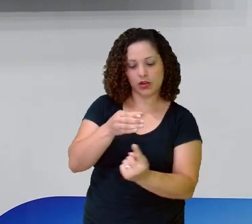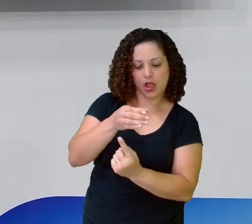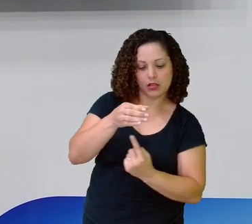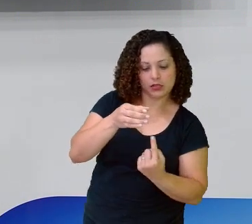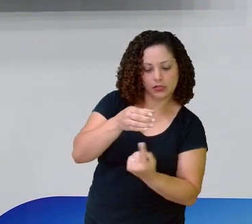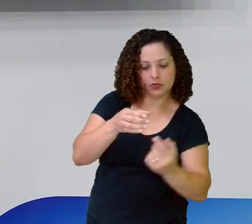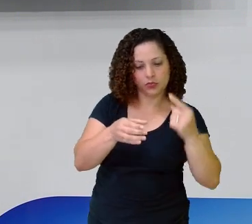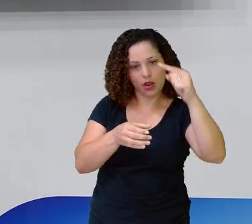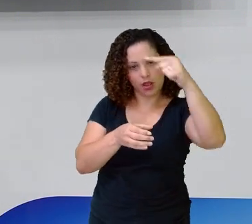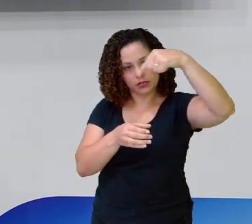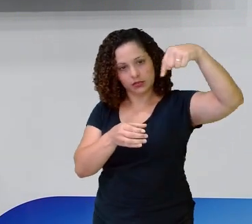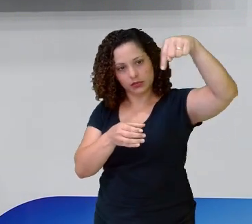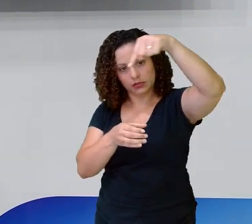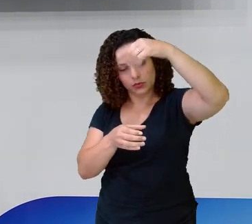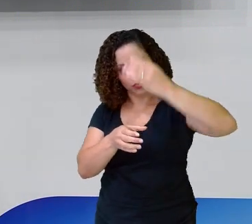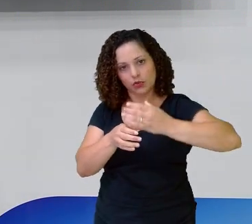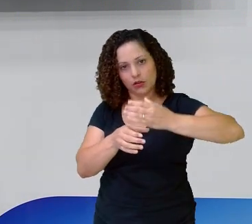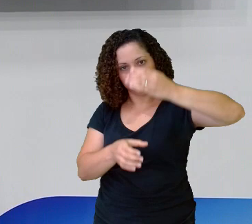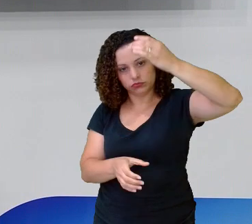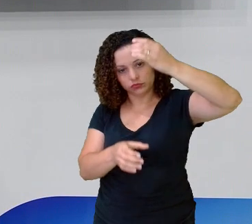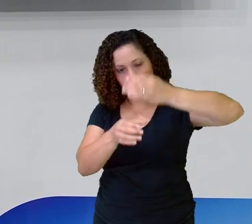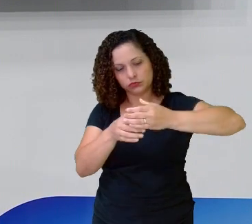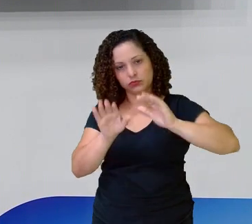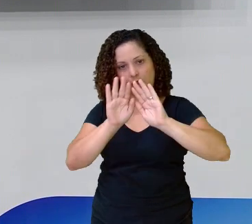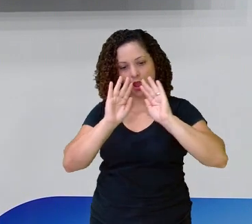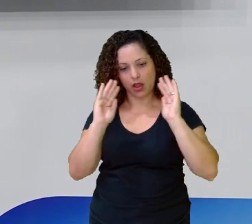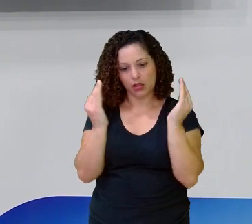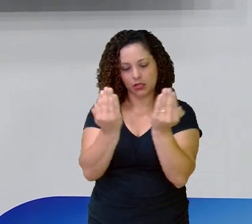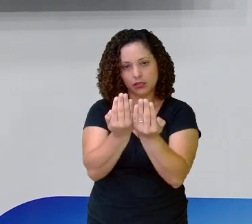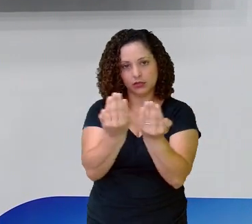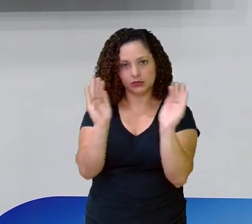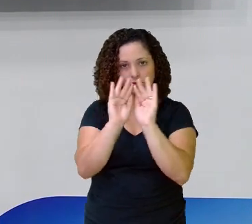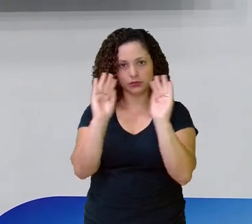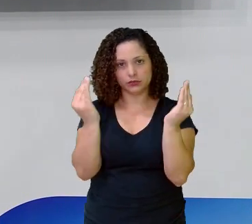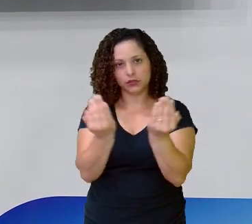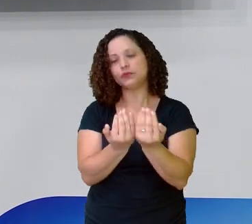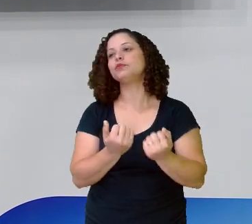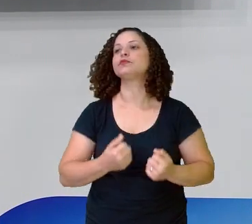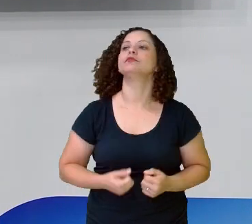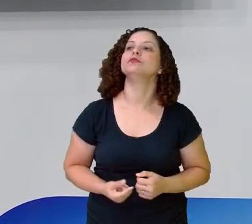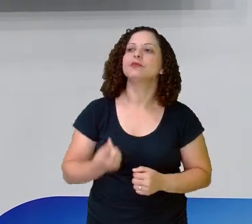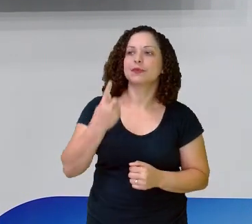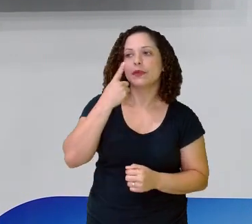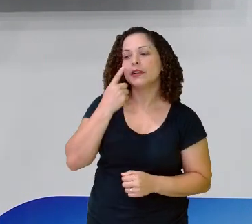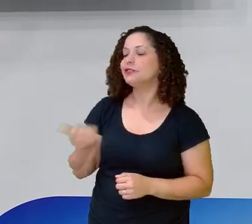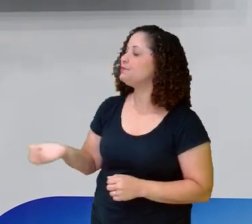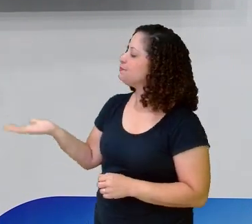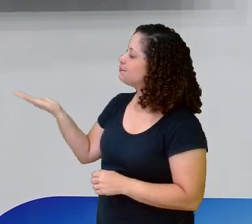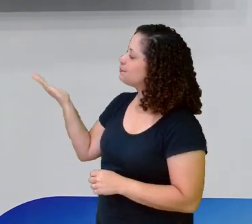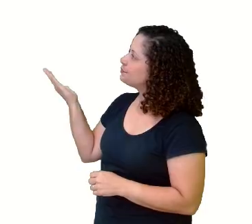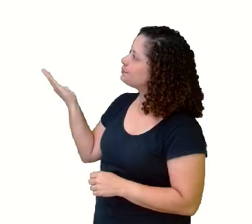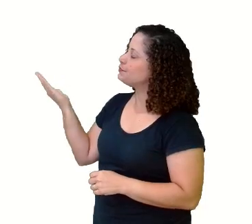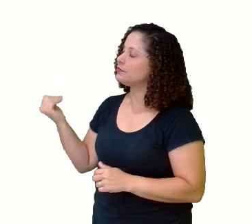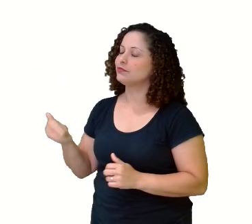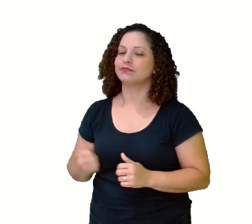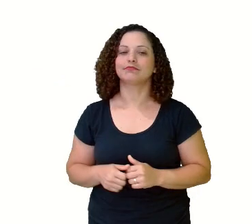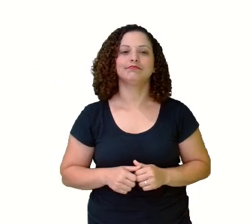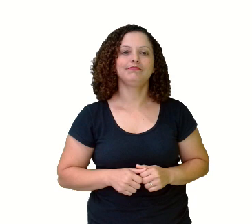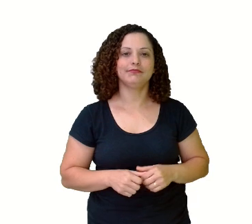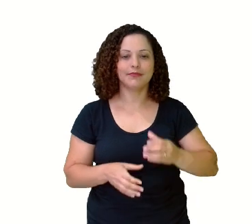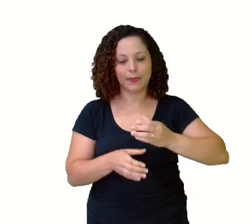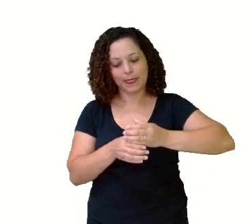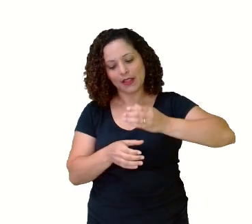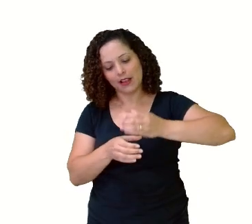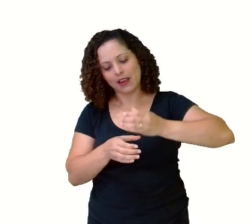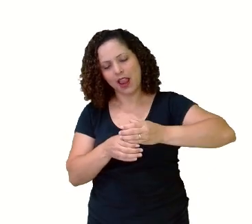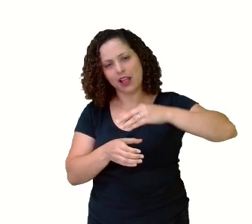cone, a mesma coisa. Corpo arredondado, face circular. Representação clara de uma lata. Lata